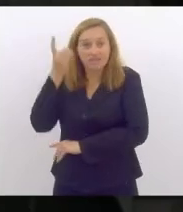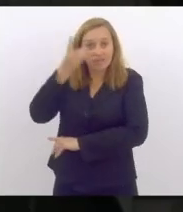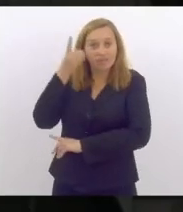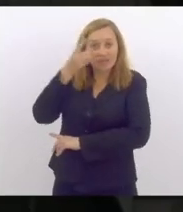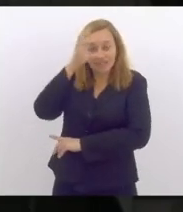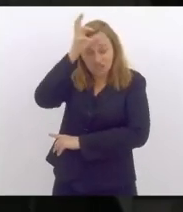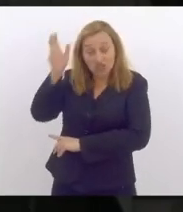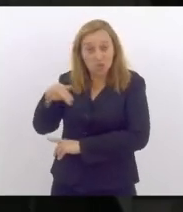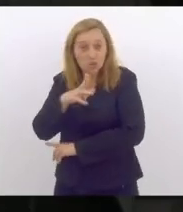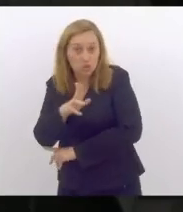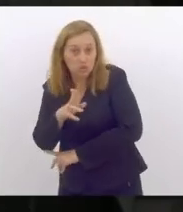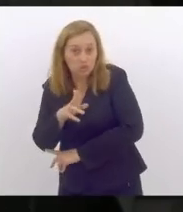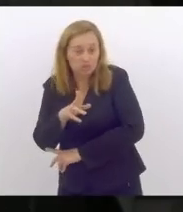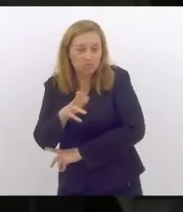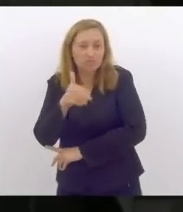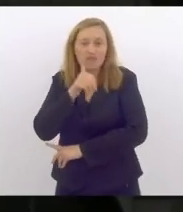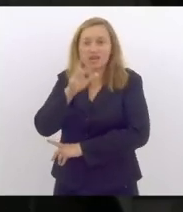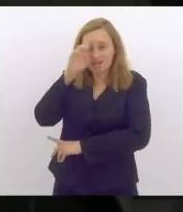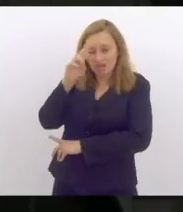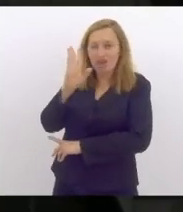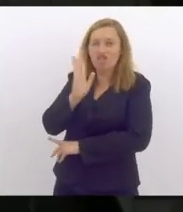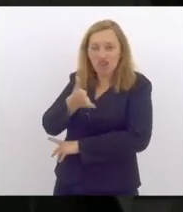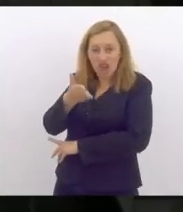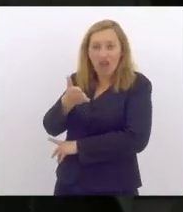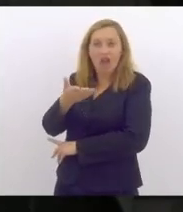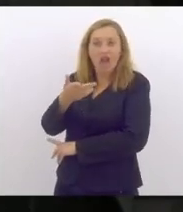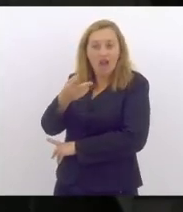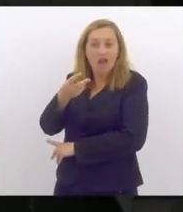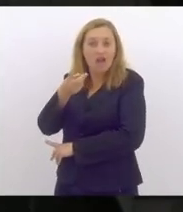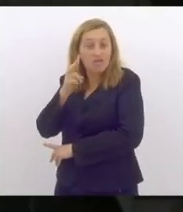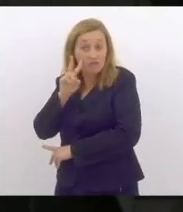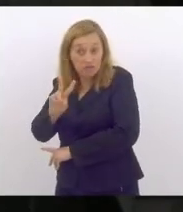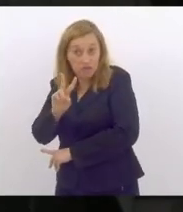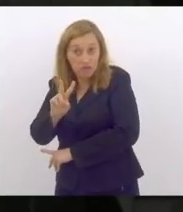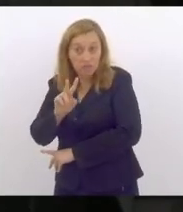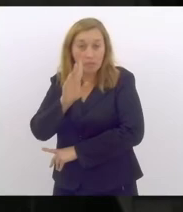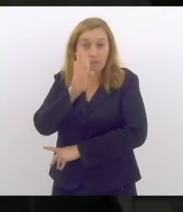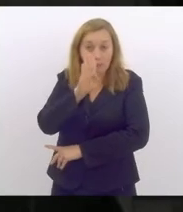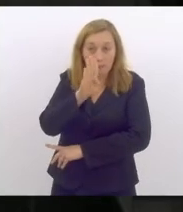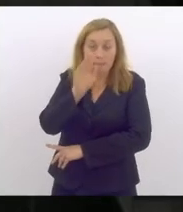Ju, e a senhora já deve ter ouvido falar, é o baobá.